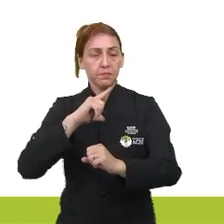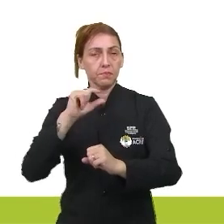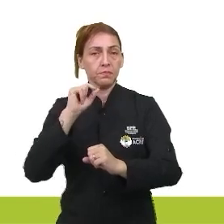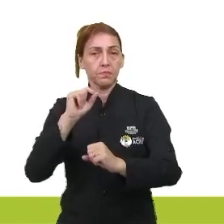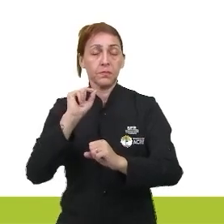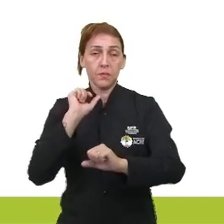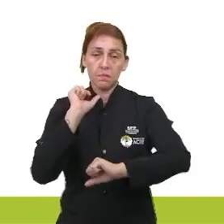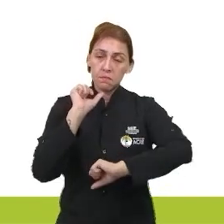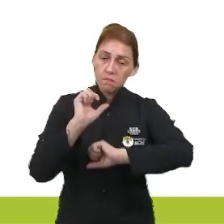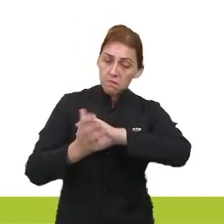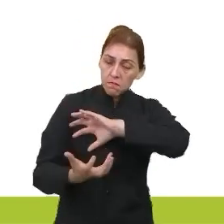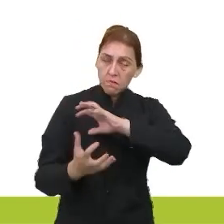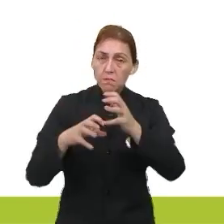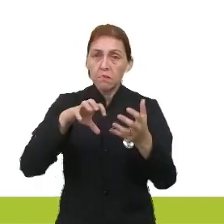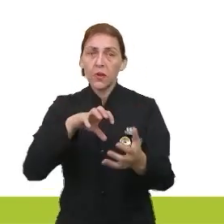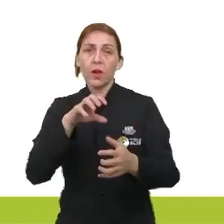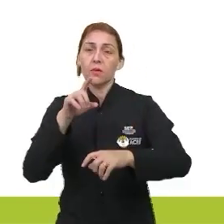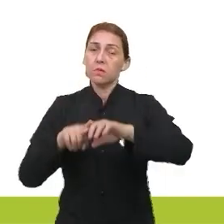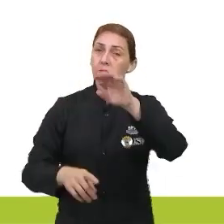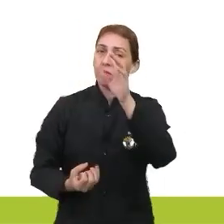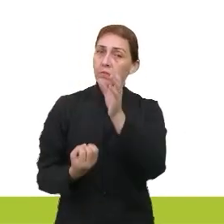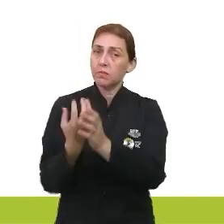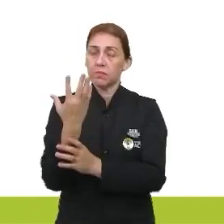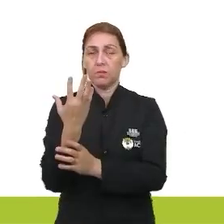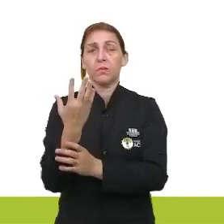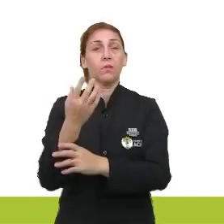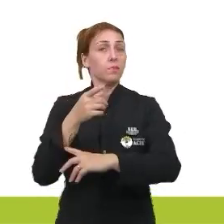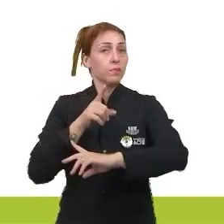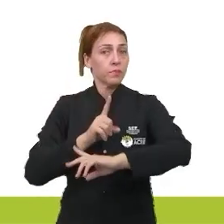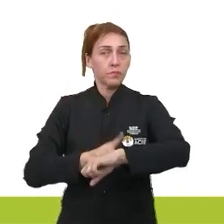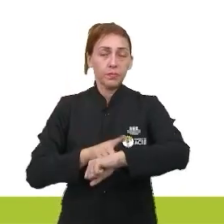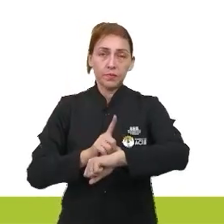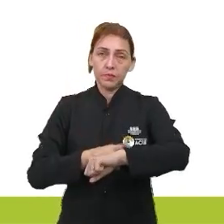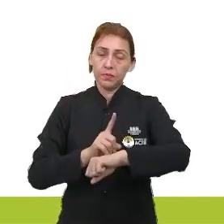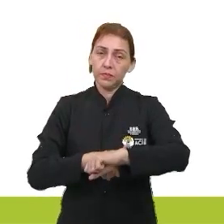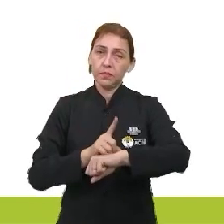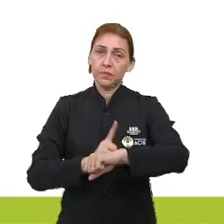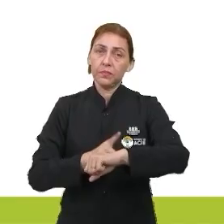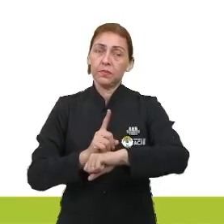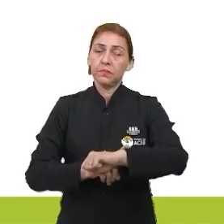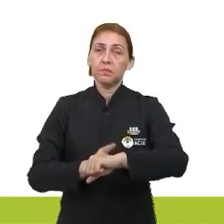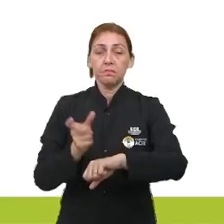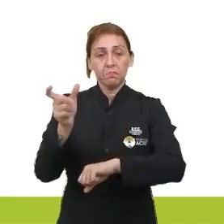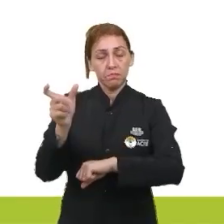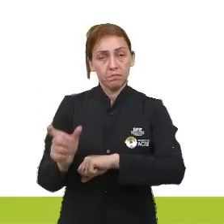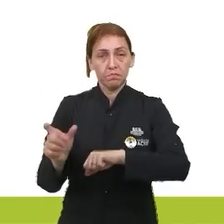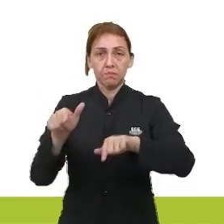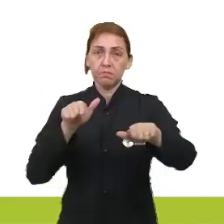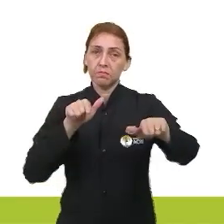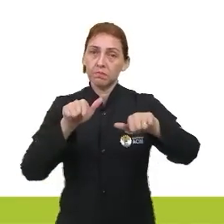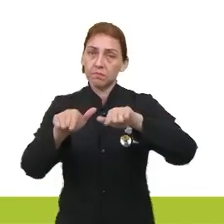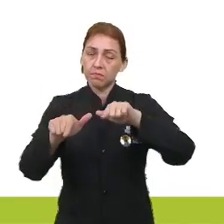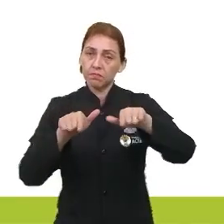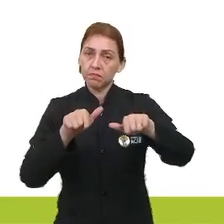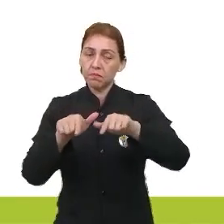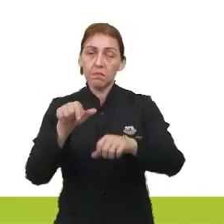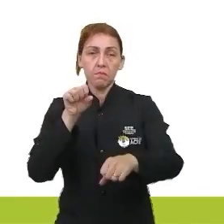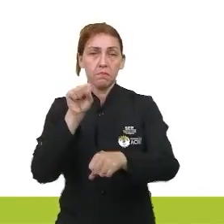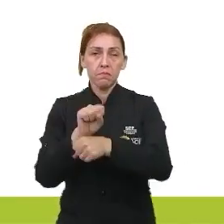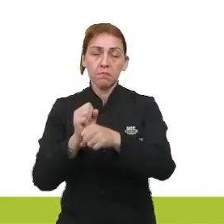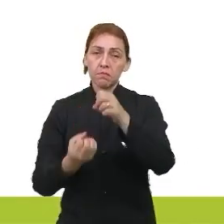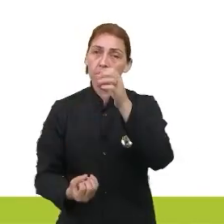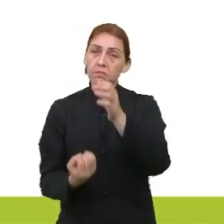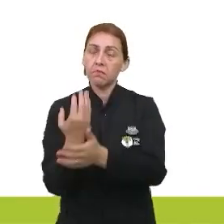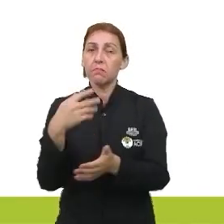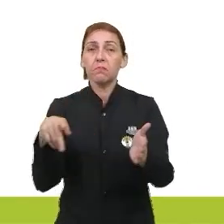de transformação de produção. É o momento em que o ser humano, o trabalhador, para de